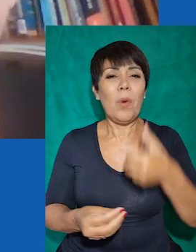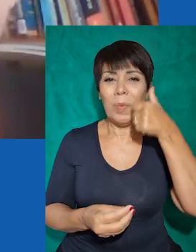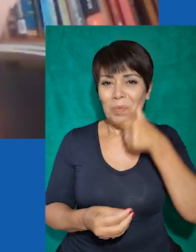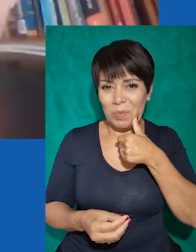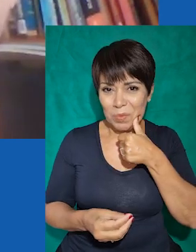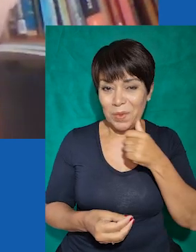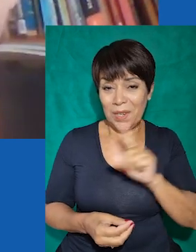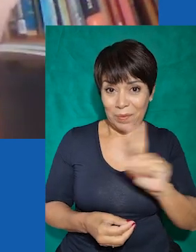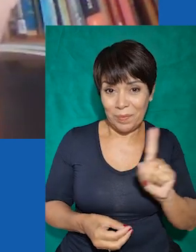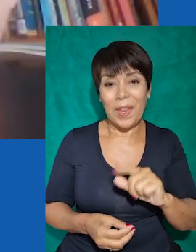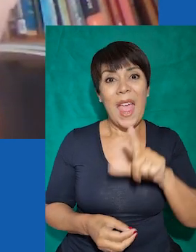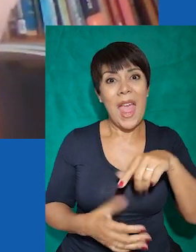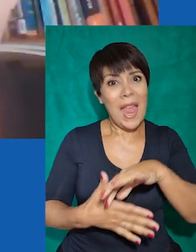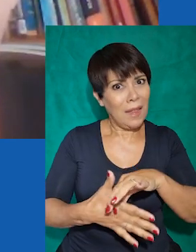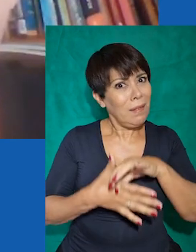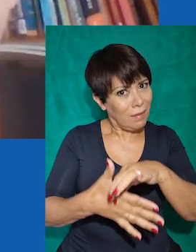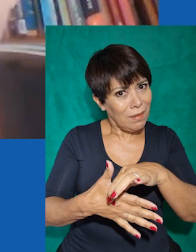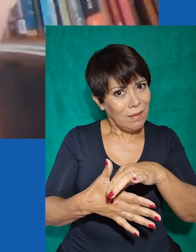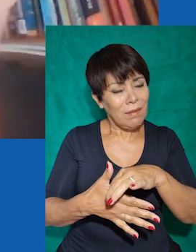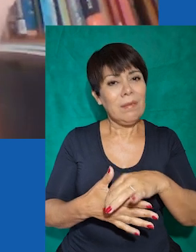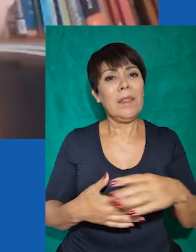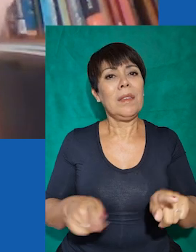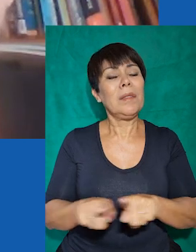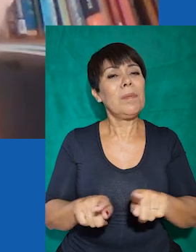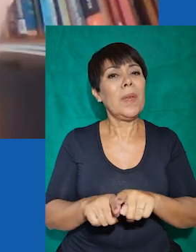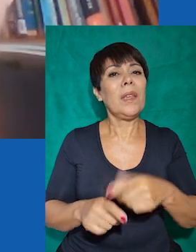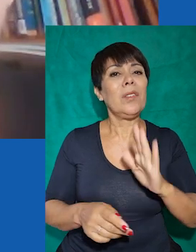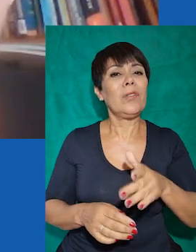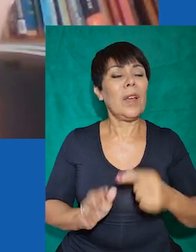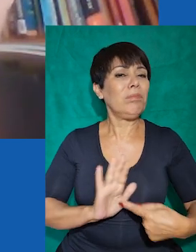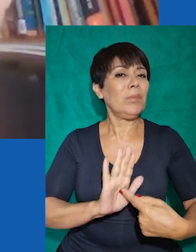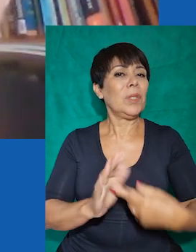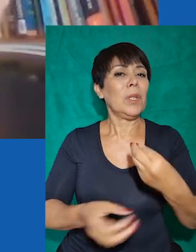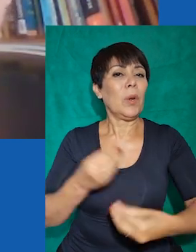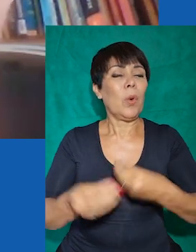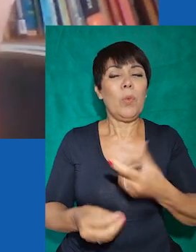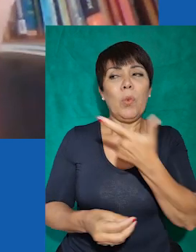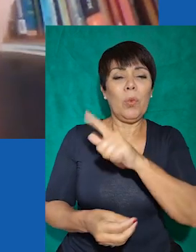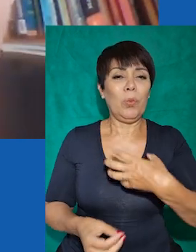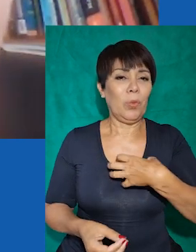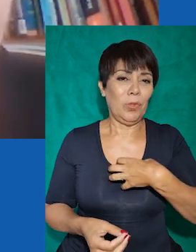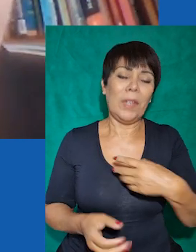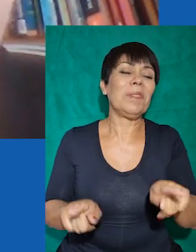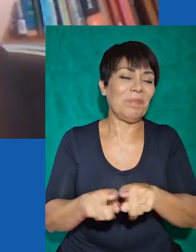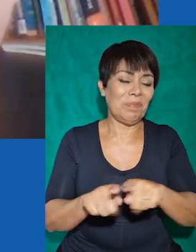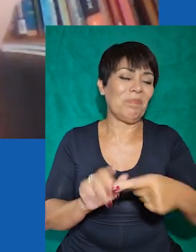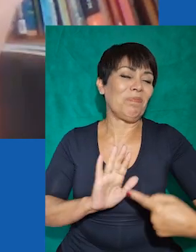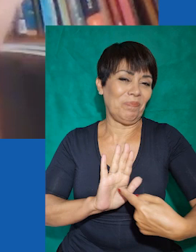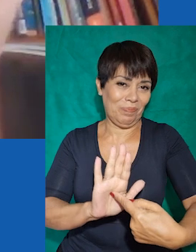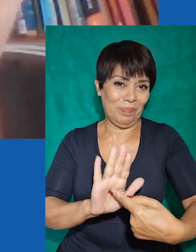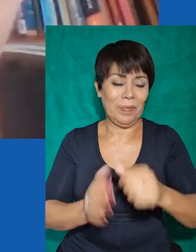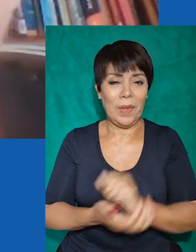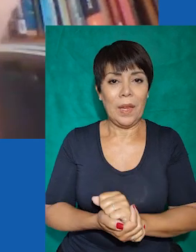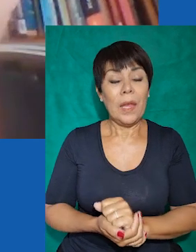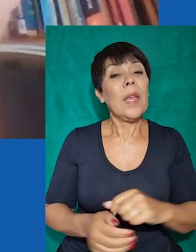o quanto ela é uma liderança, e isso tem se manifestado de várias outras maneiras. Também, e queria